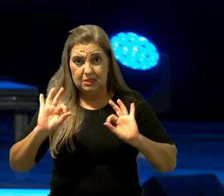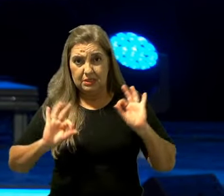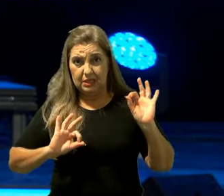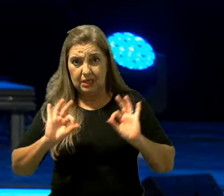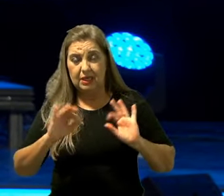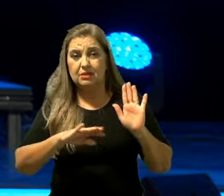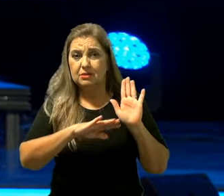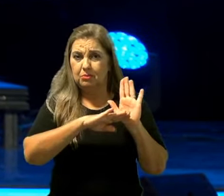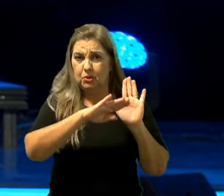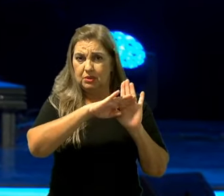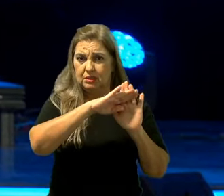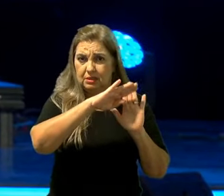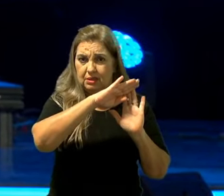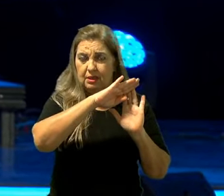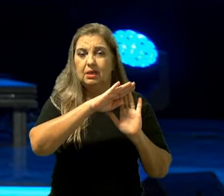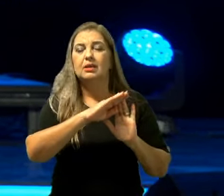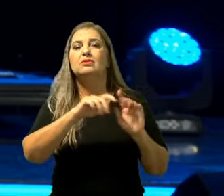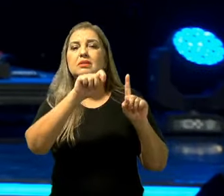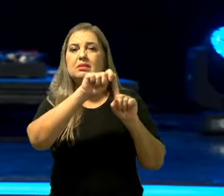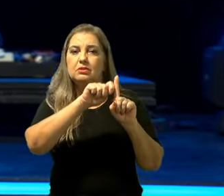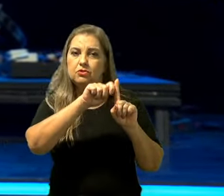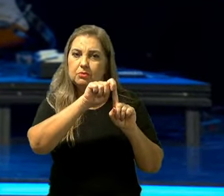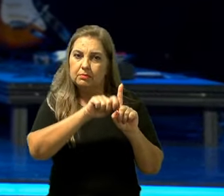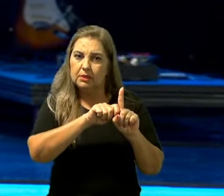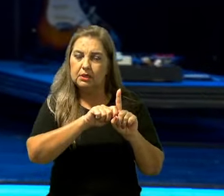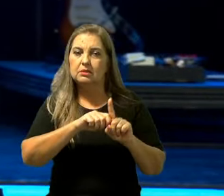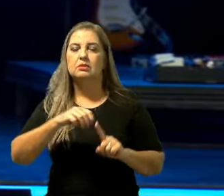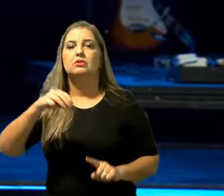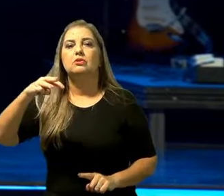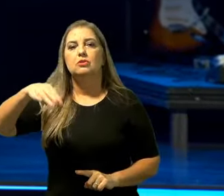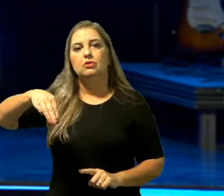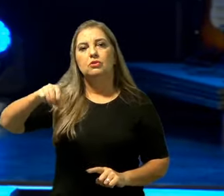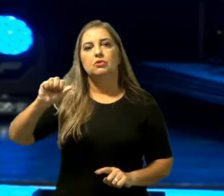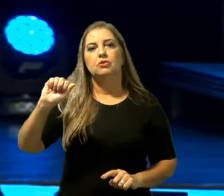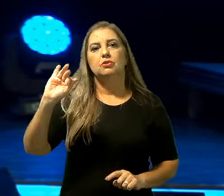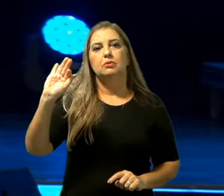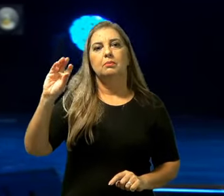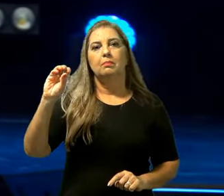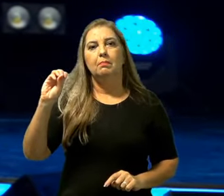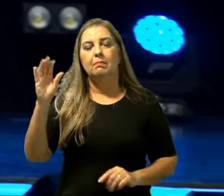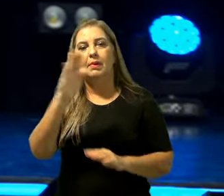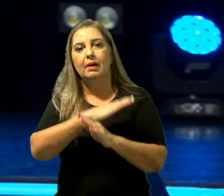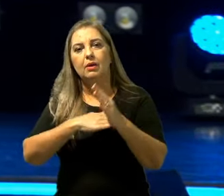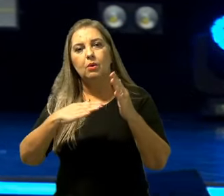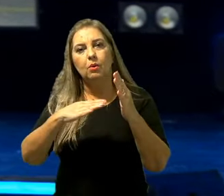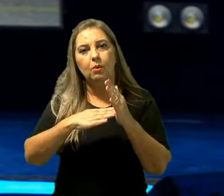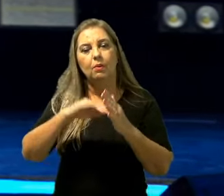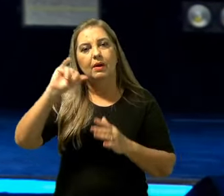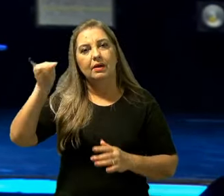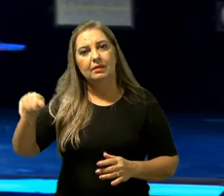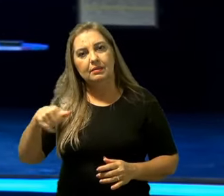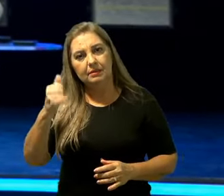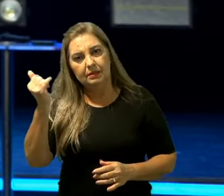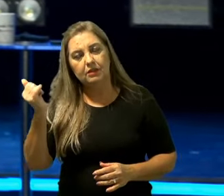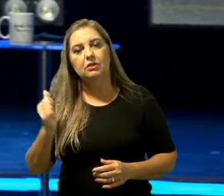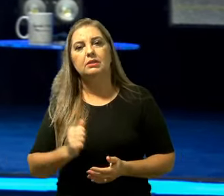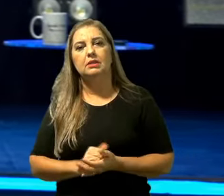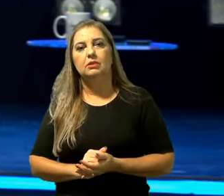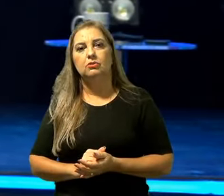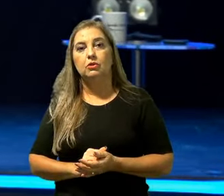Né? Nesses meses aí, de maio até janeiro. Porque nós estamos no ano das